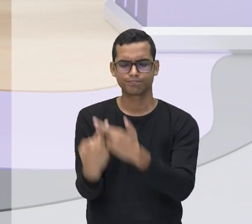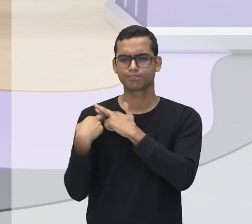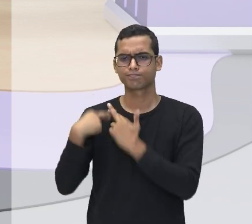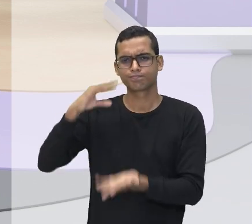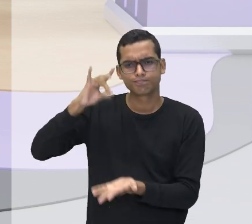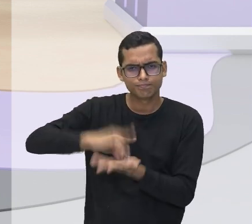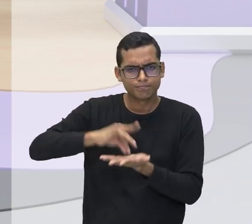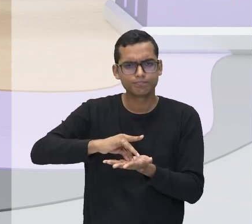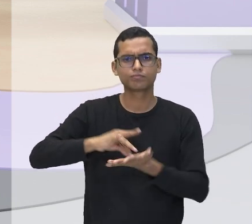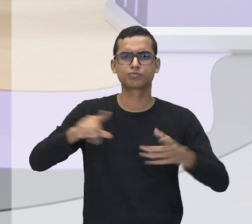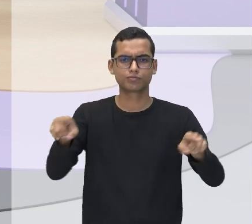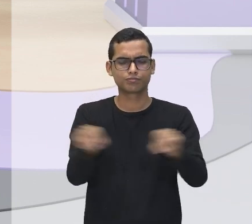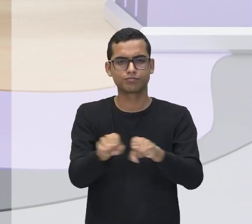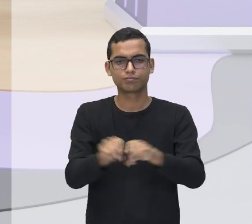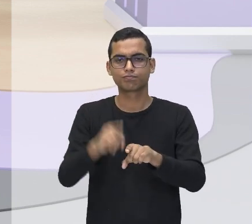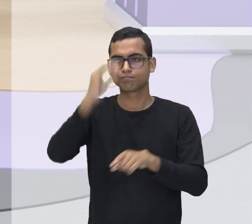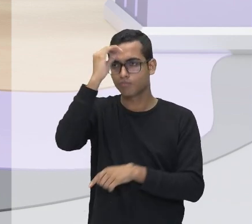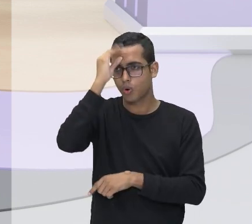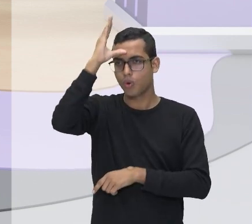de grande